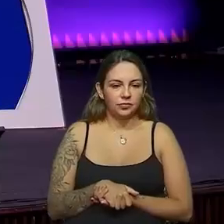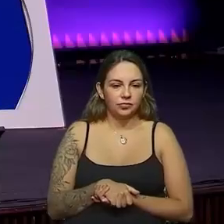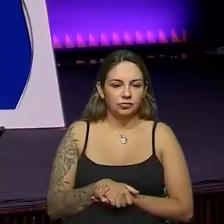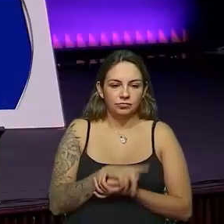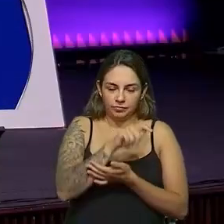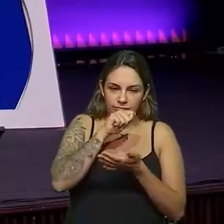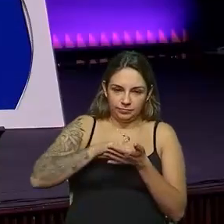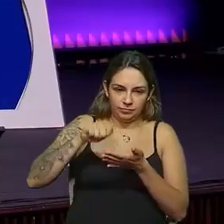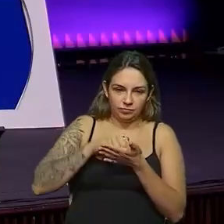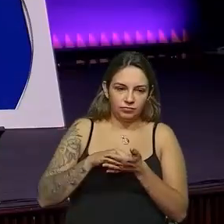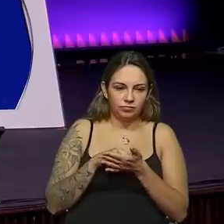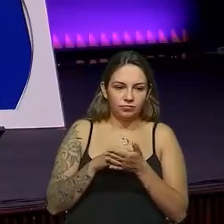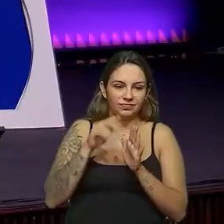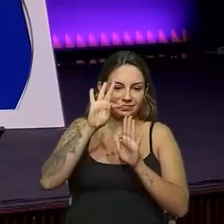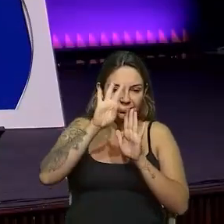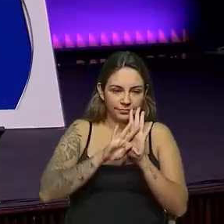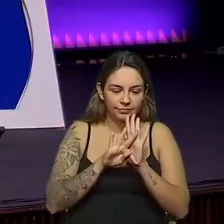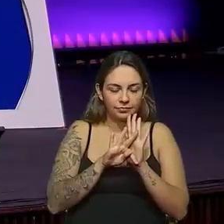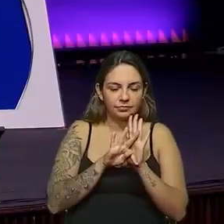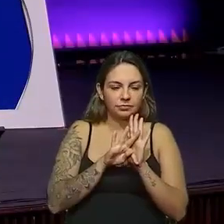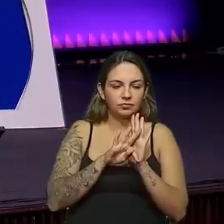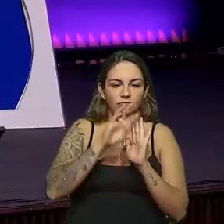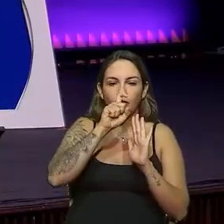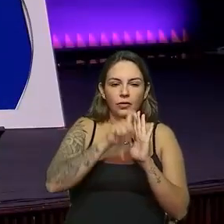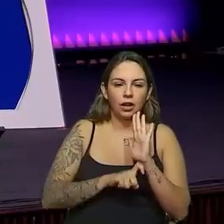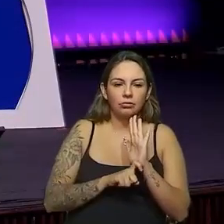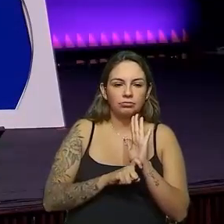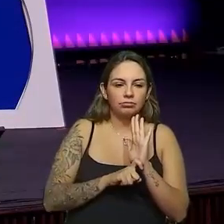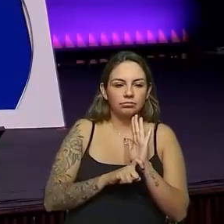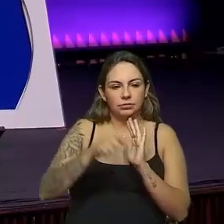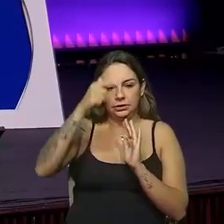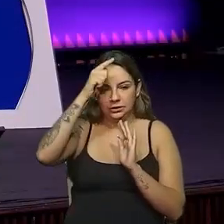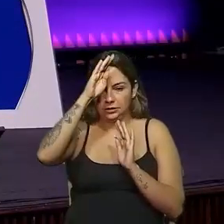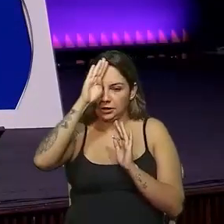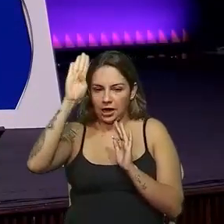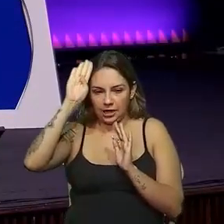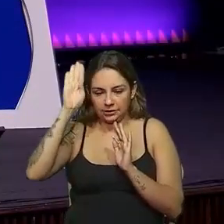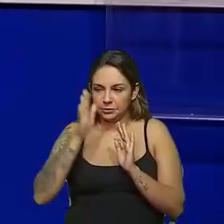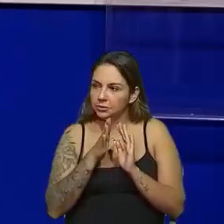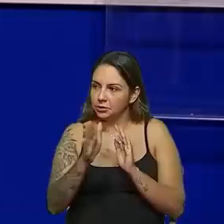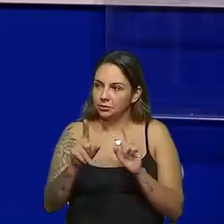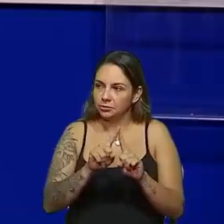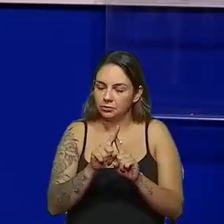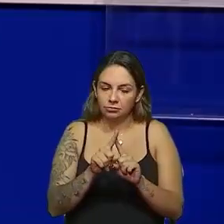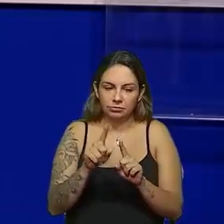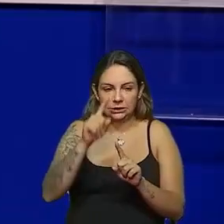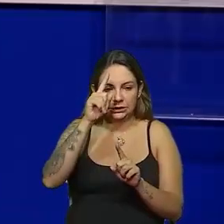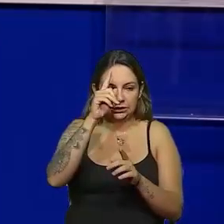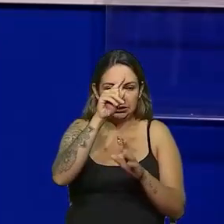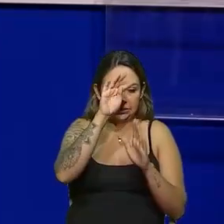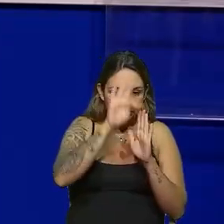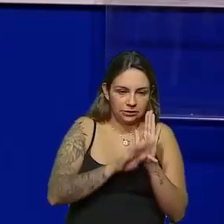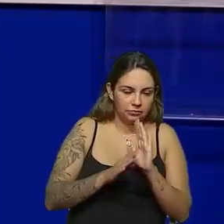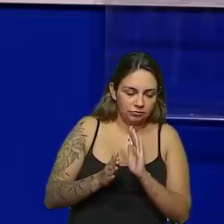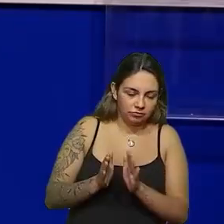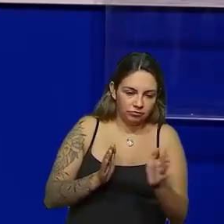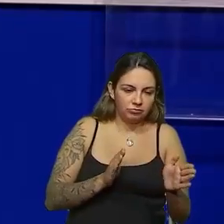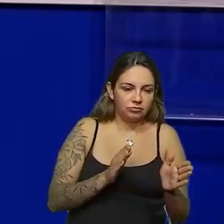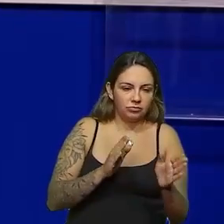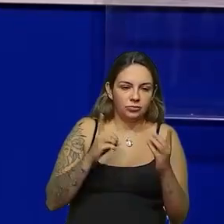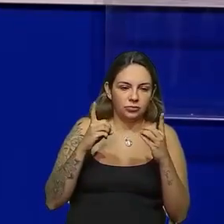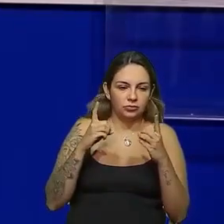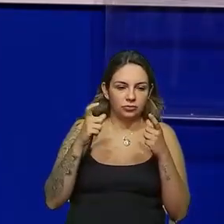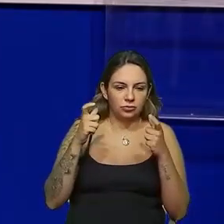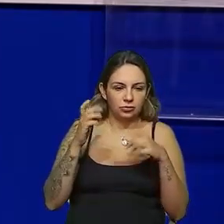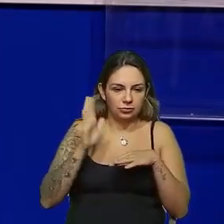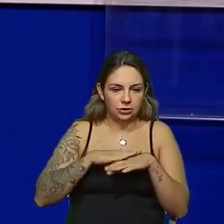você escreve tanto textos, né, por uma via acadêmica e também textos que vão dialogar